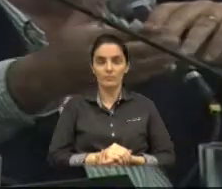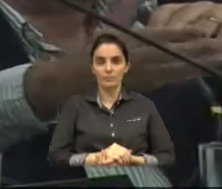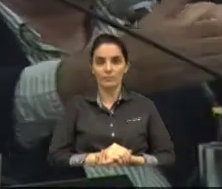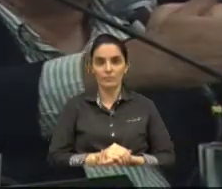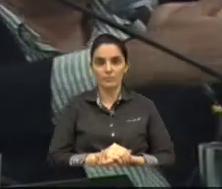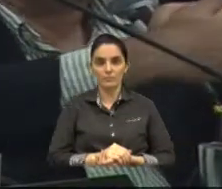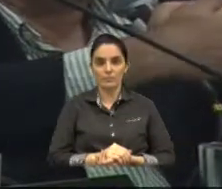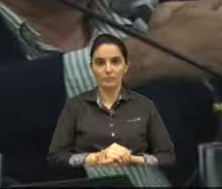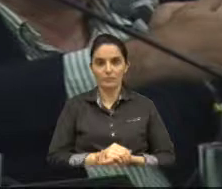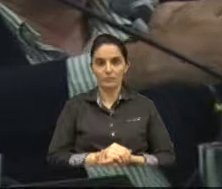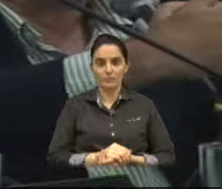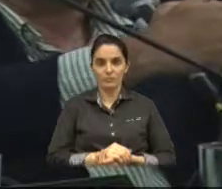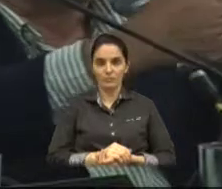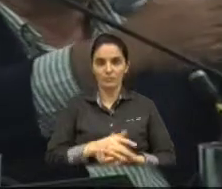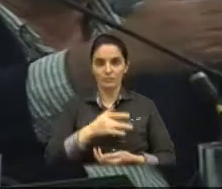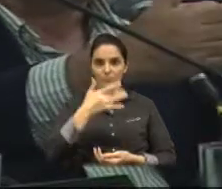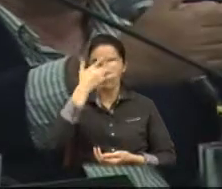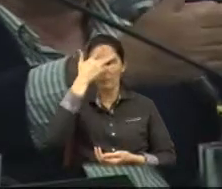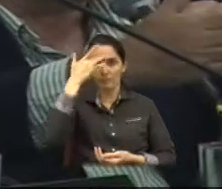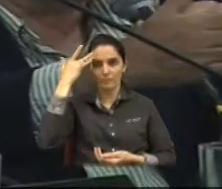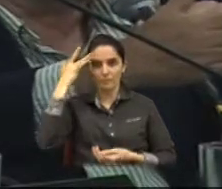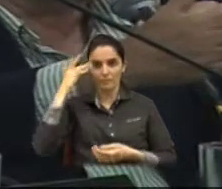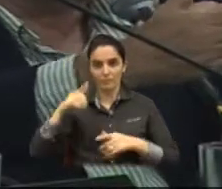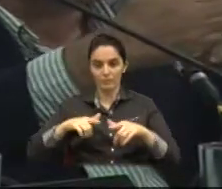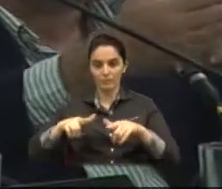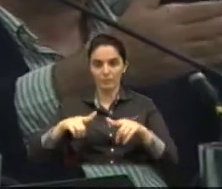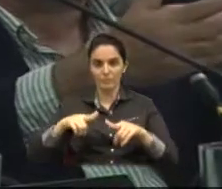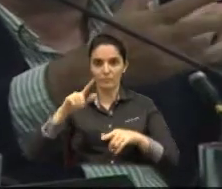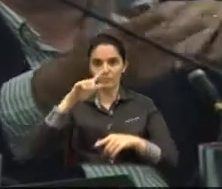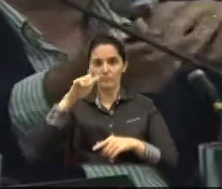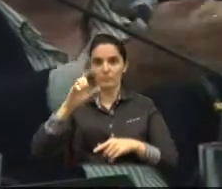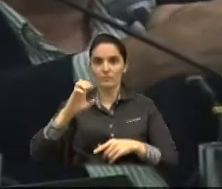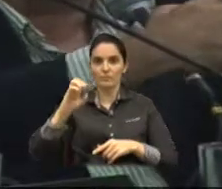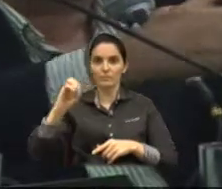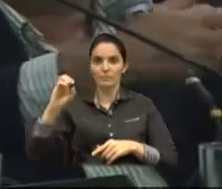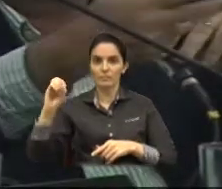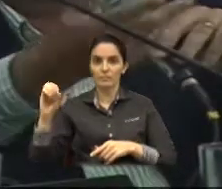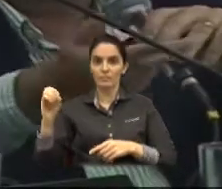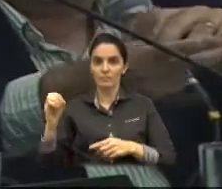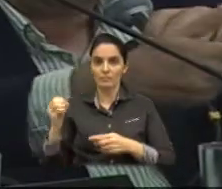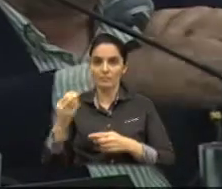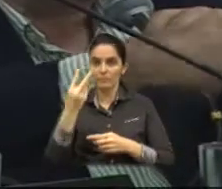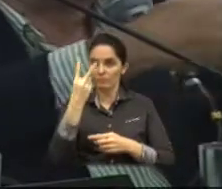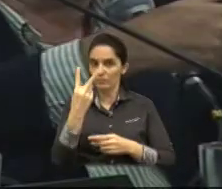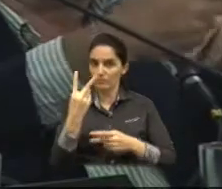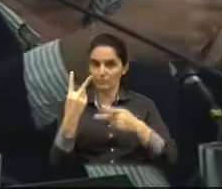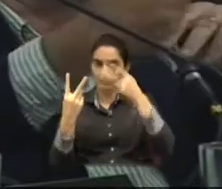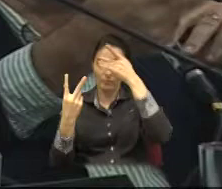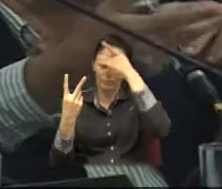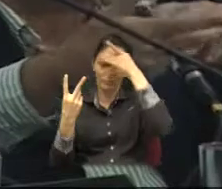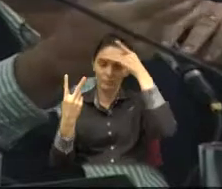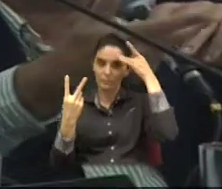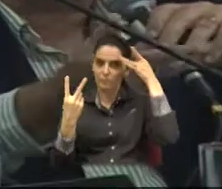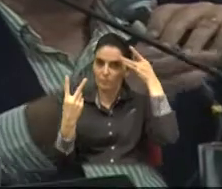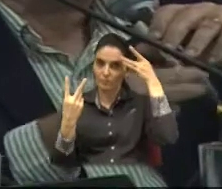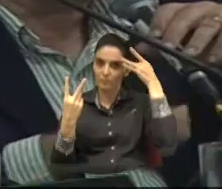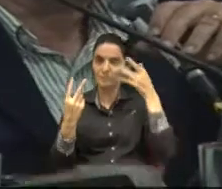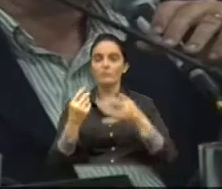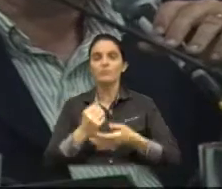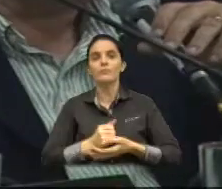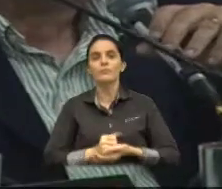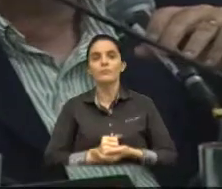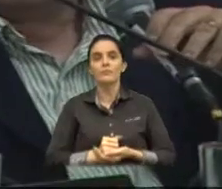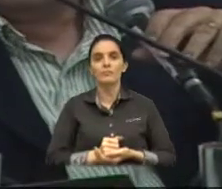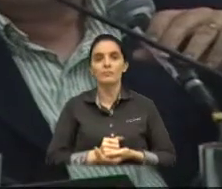durante esse trabalho realizado pela equipe, possa ser em dupla, para que essas, normalmente